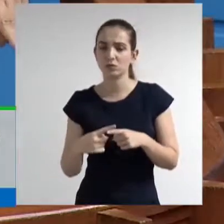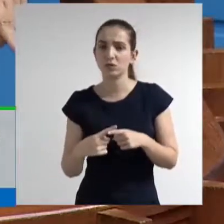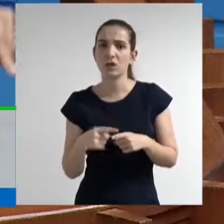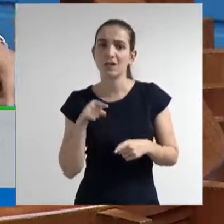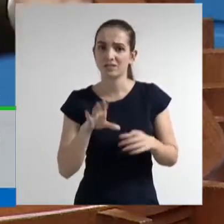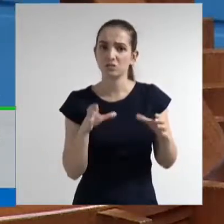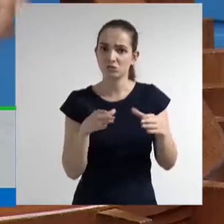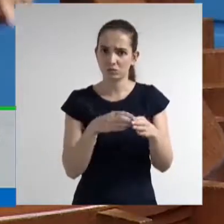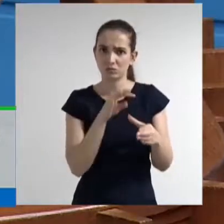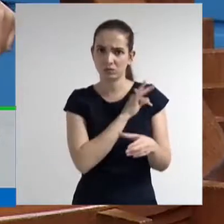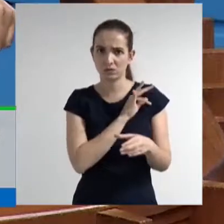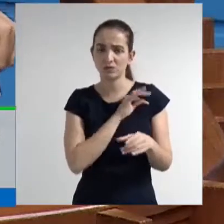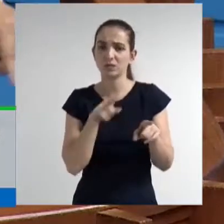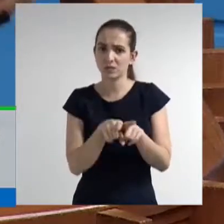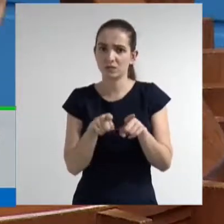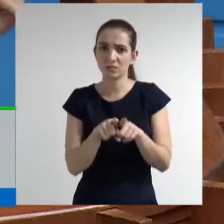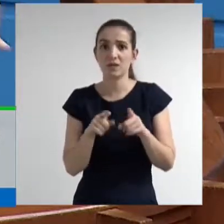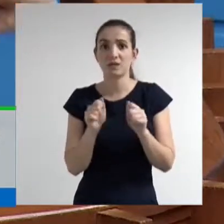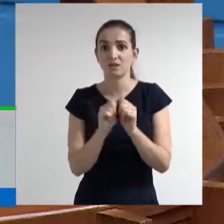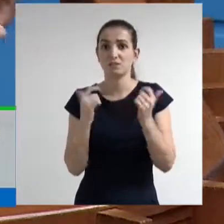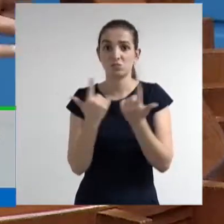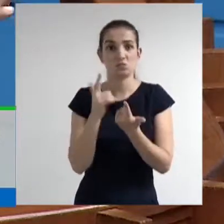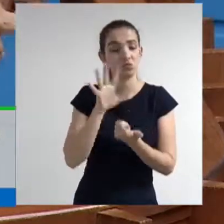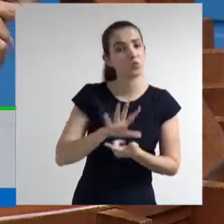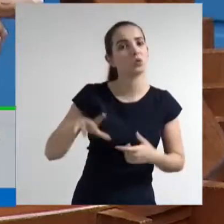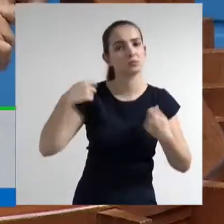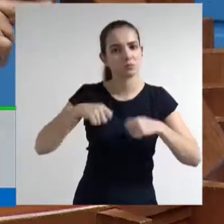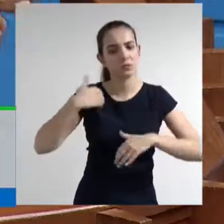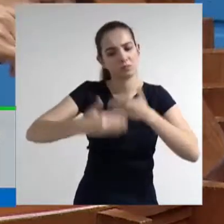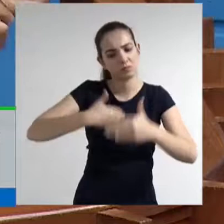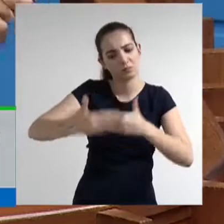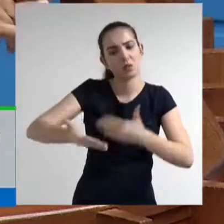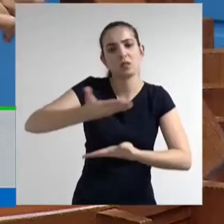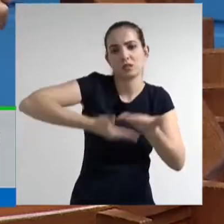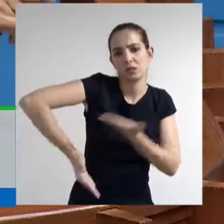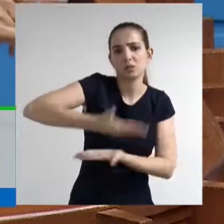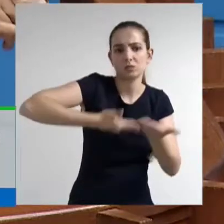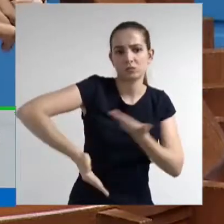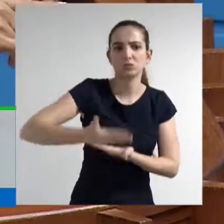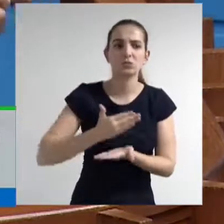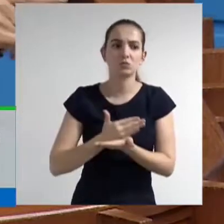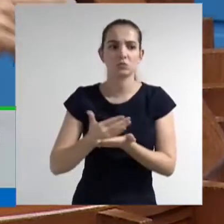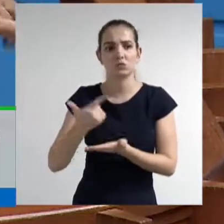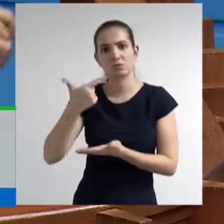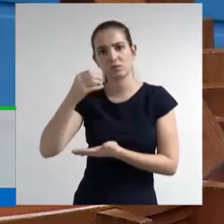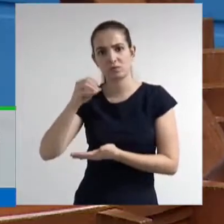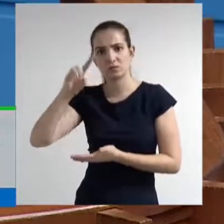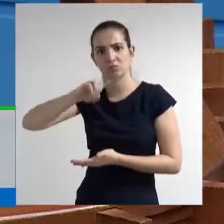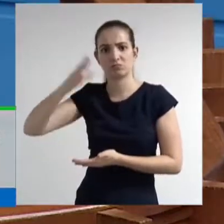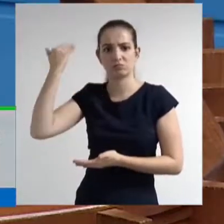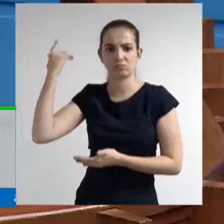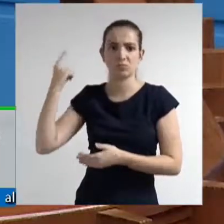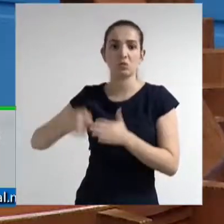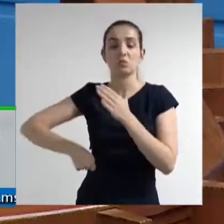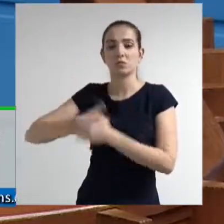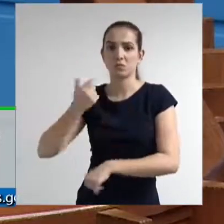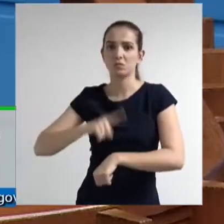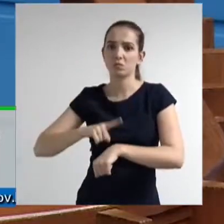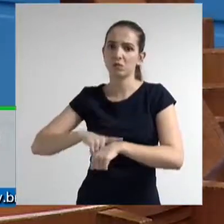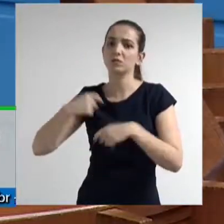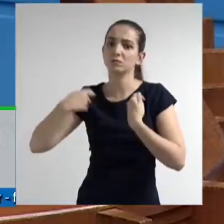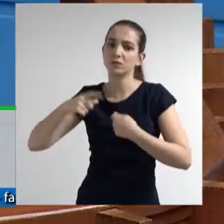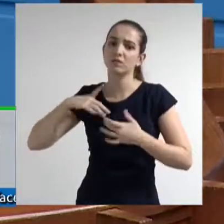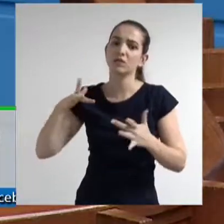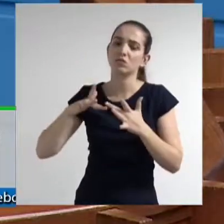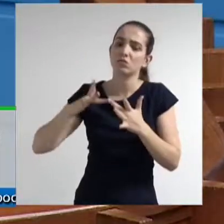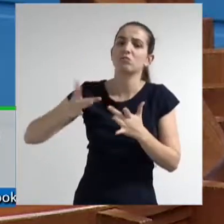só a comissão, a casa como um todo devia estar envolvida nesse processo de negociação que começou há 20 dias atrás, desde o primeiro momento. Desde o